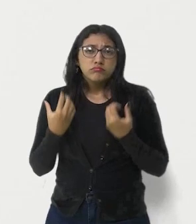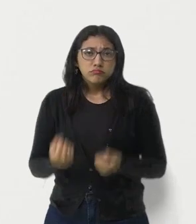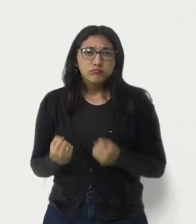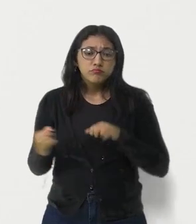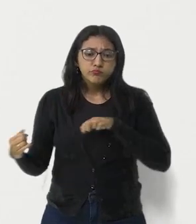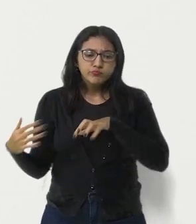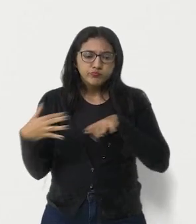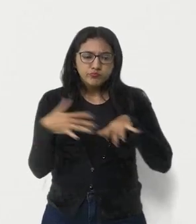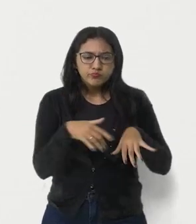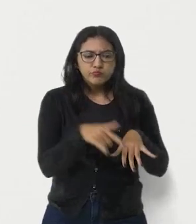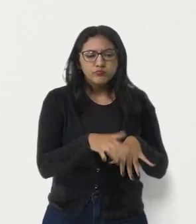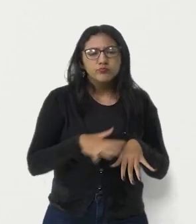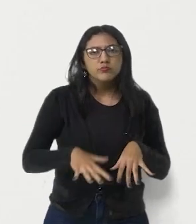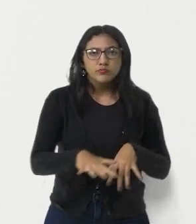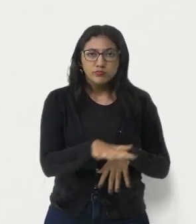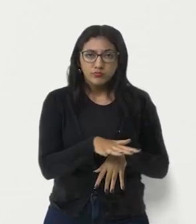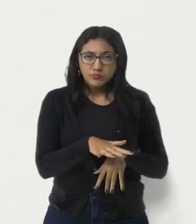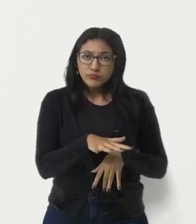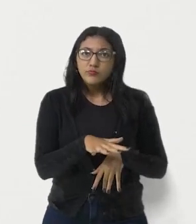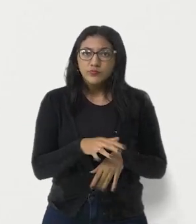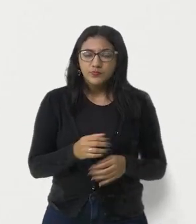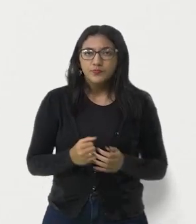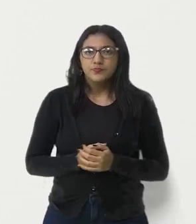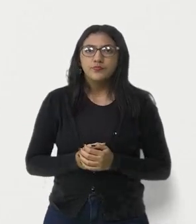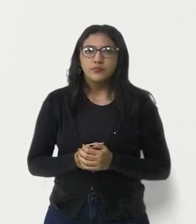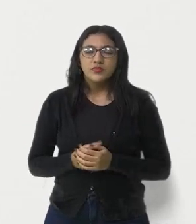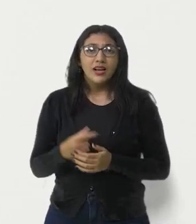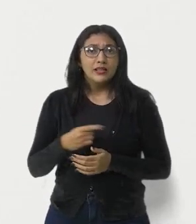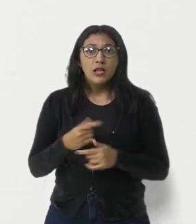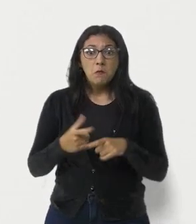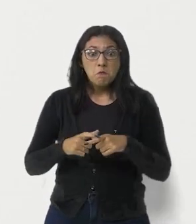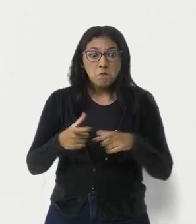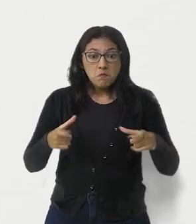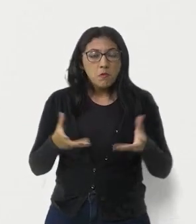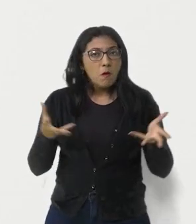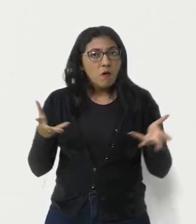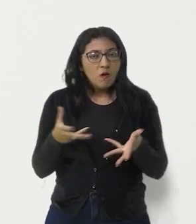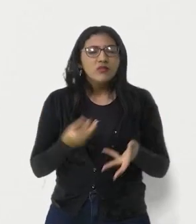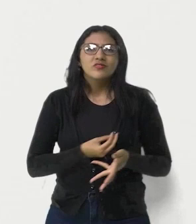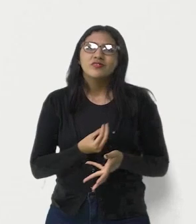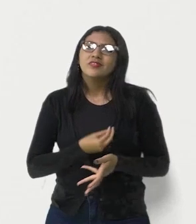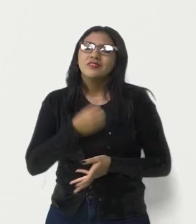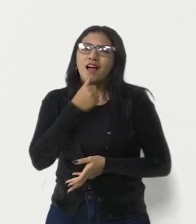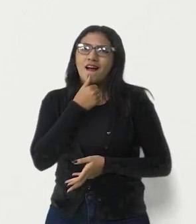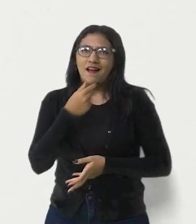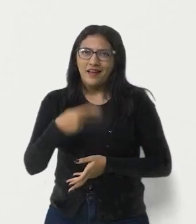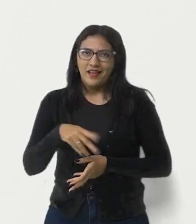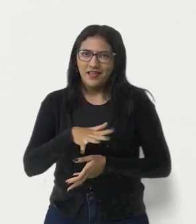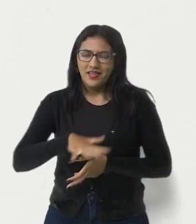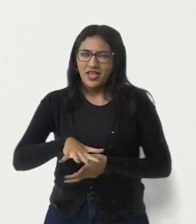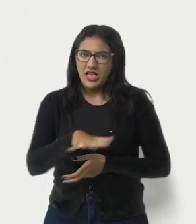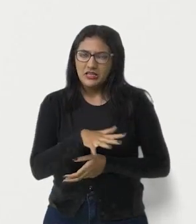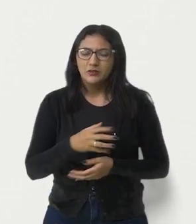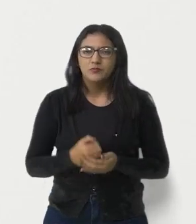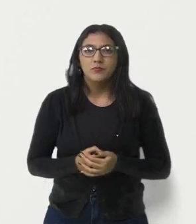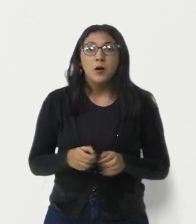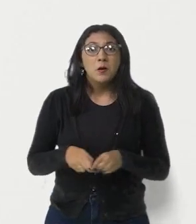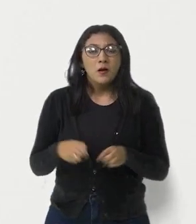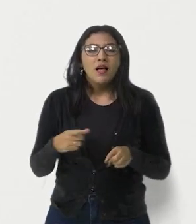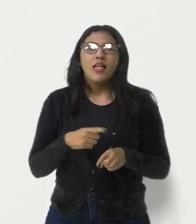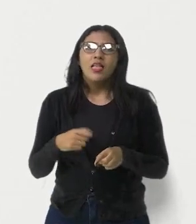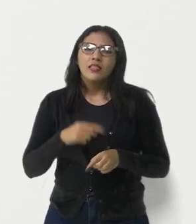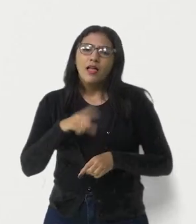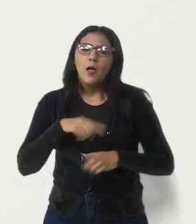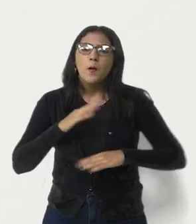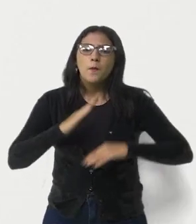nordestinos viessem para essa região. E até muitos hoje permanecem aqui nessa região. No entanto, como eu